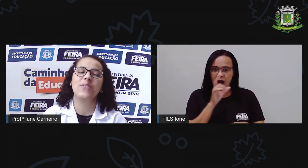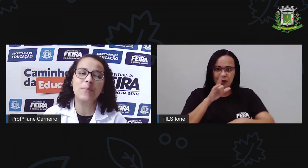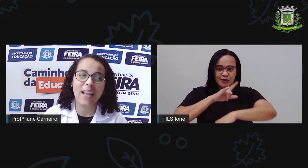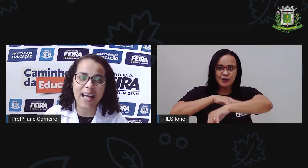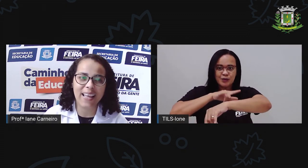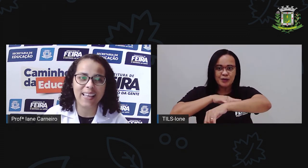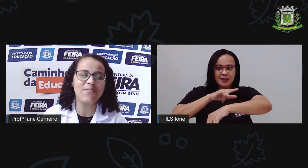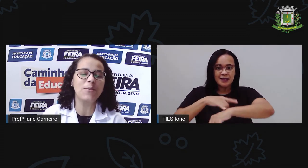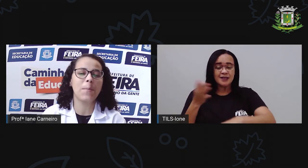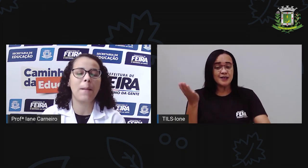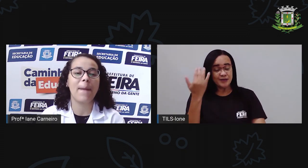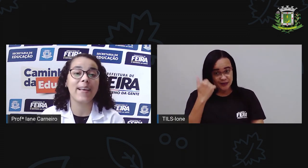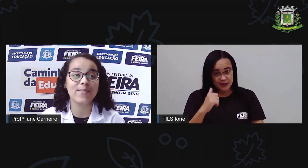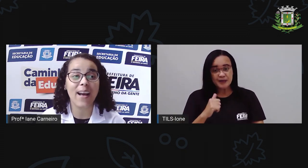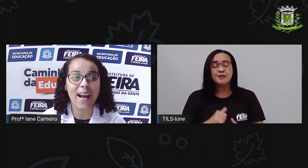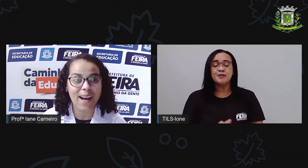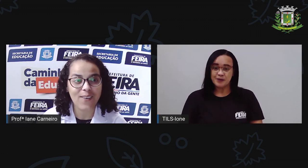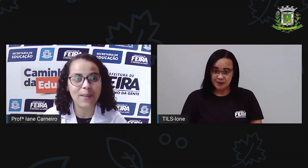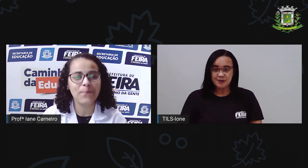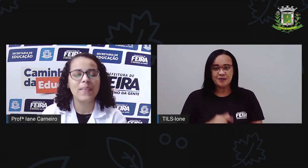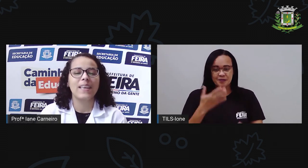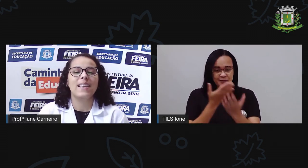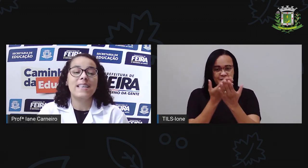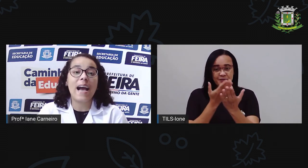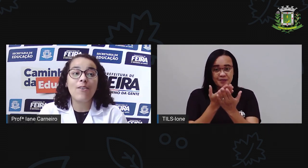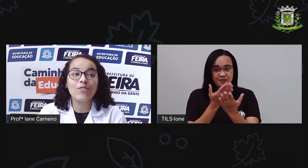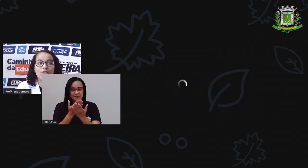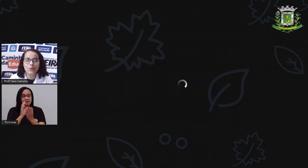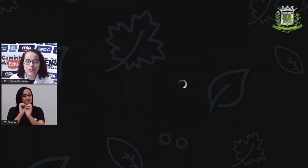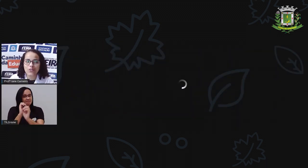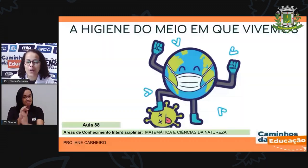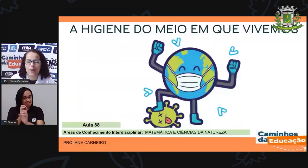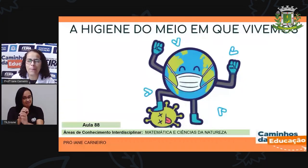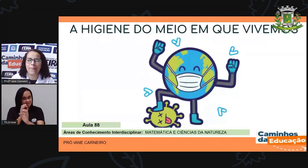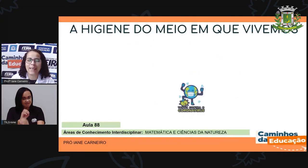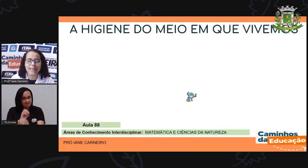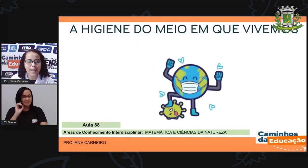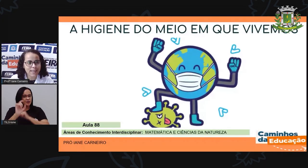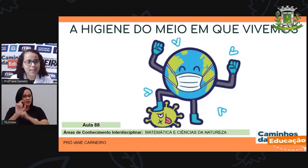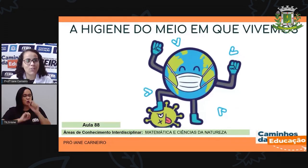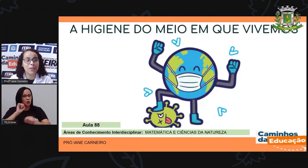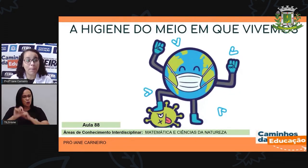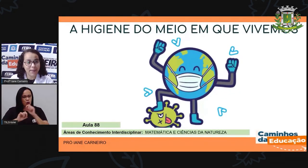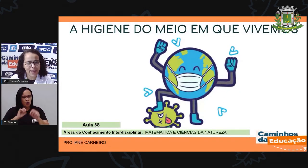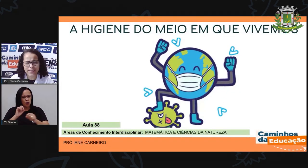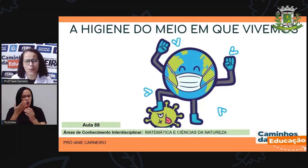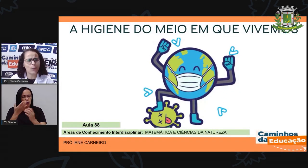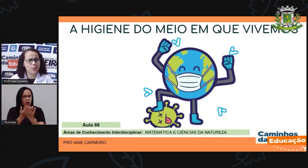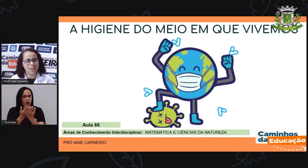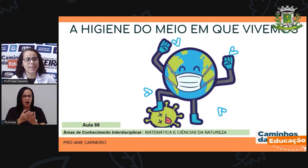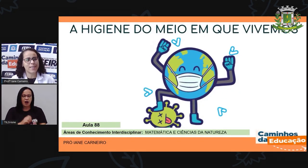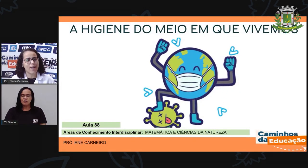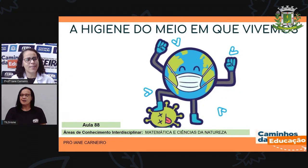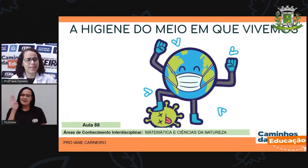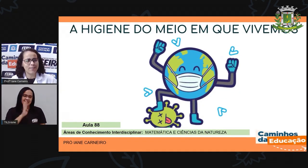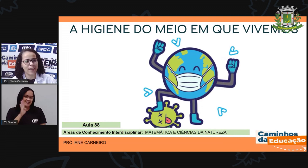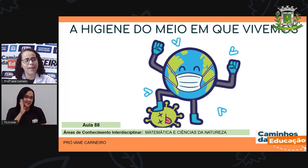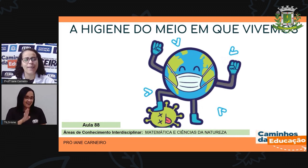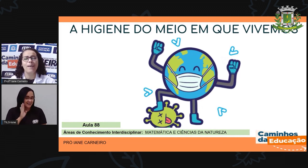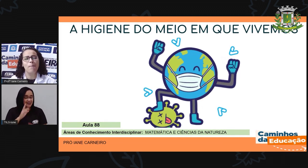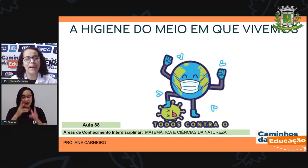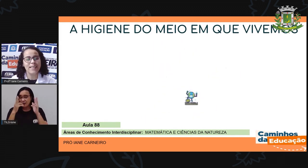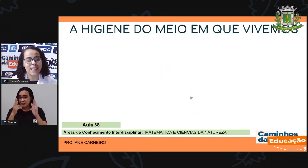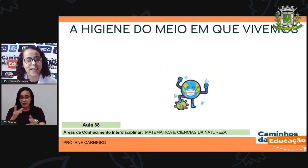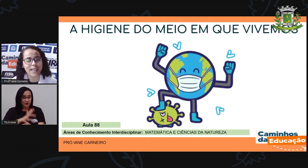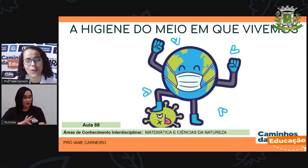Então vamos lá, hein? Vamos para mais uma aula. E a aula de hoje é uma aula bem interessante também, assim como todas as aulas são, né?